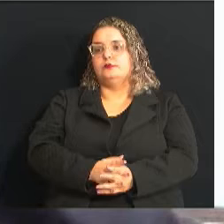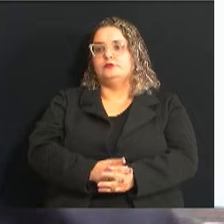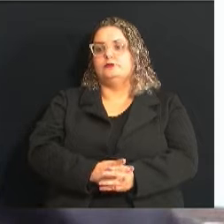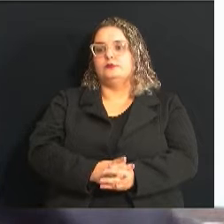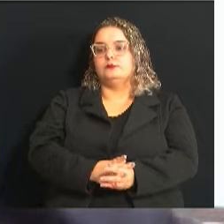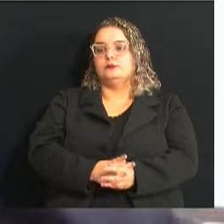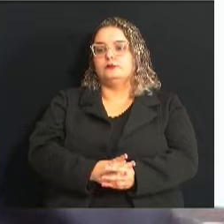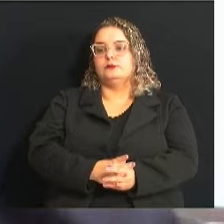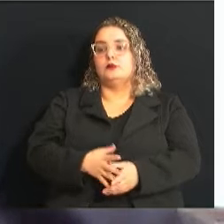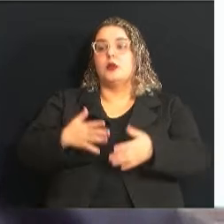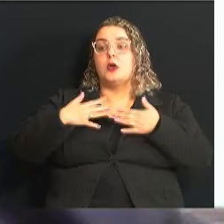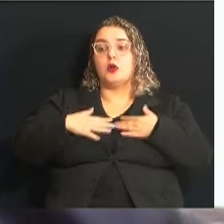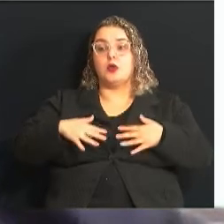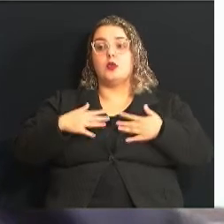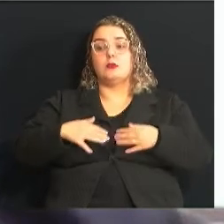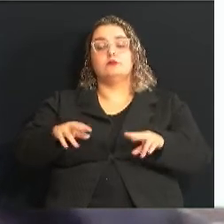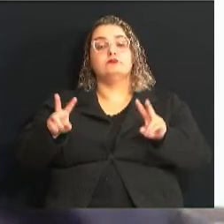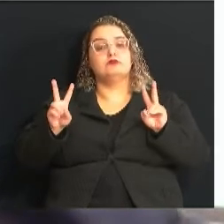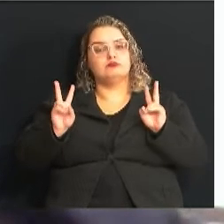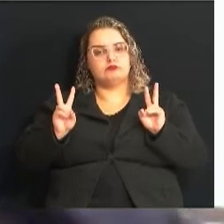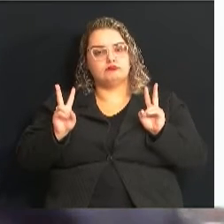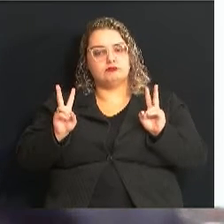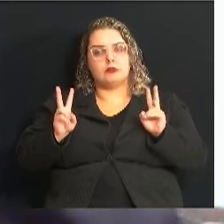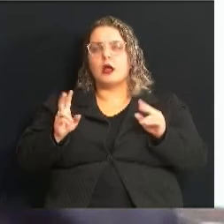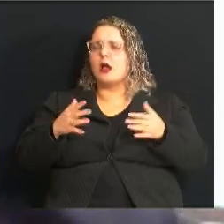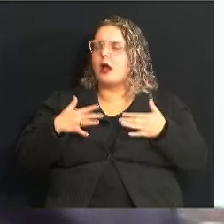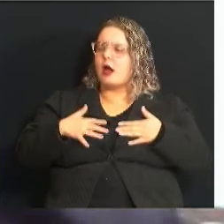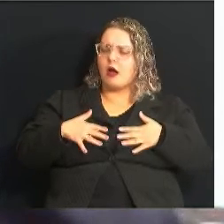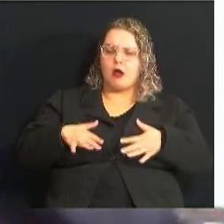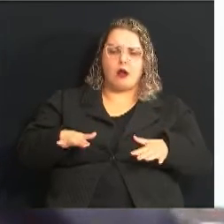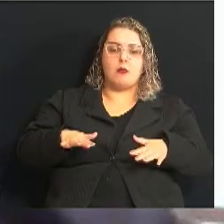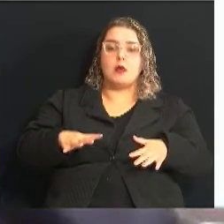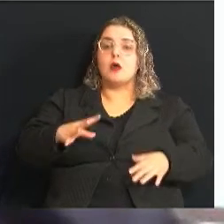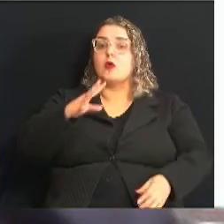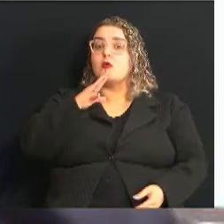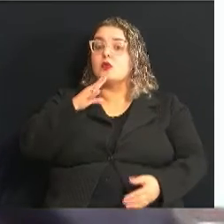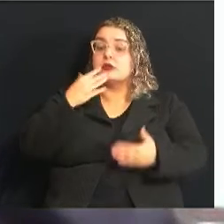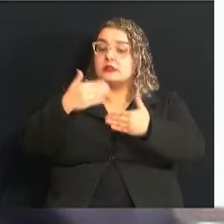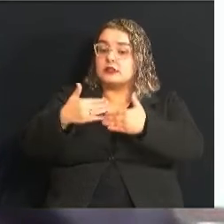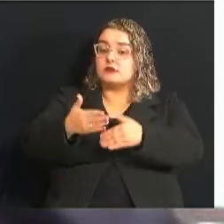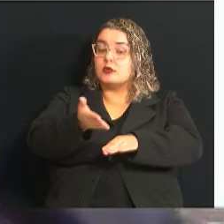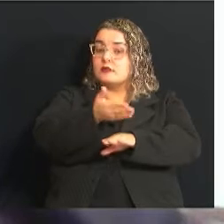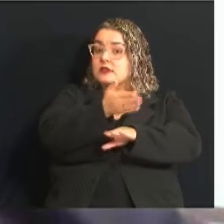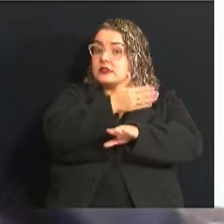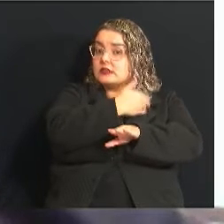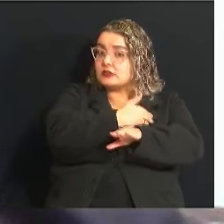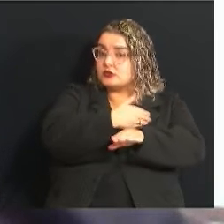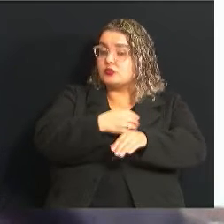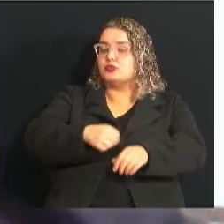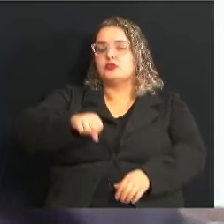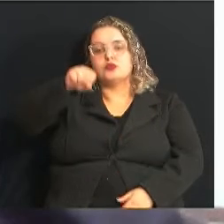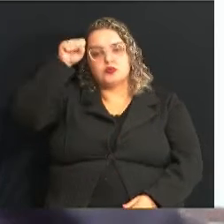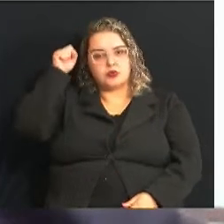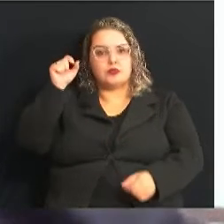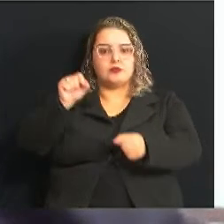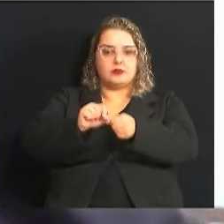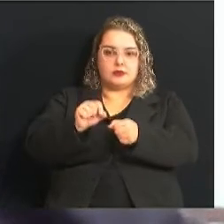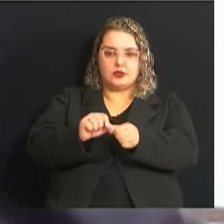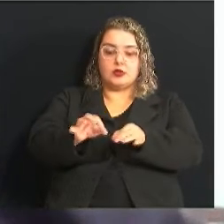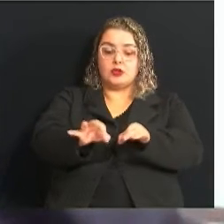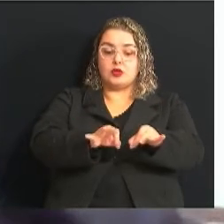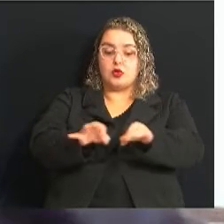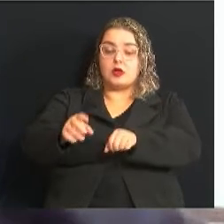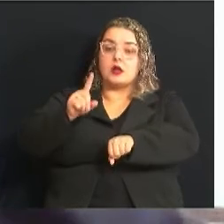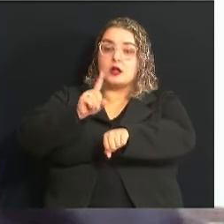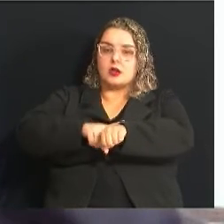manter a tranquilidade, conhecer a prova dos anos anteriores, dos vestibulares que vocês vão prestar, e organizar o tempo,